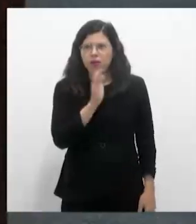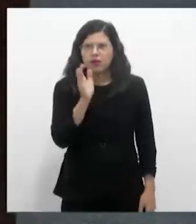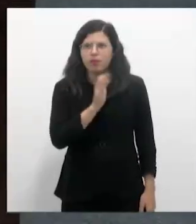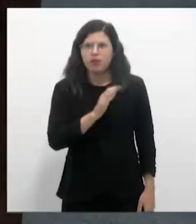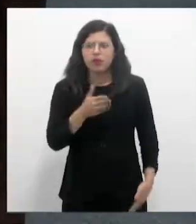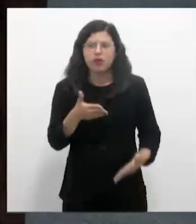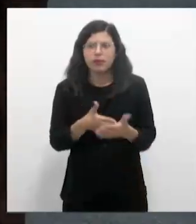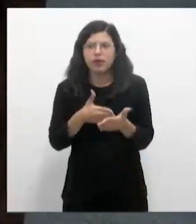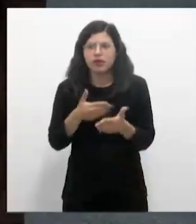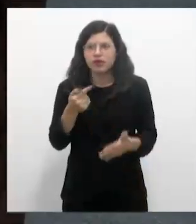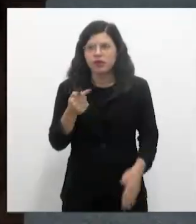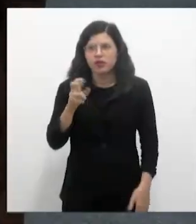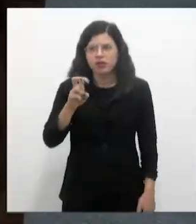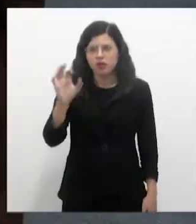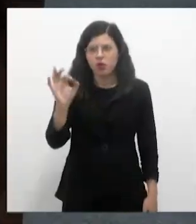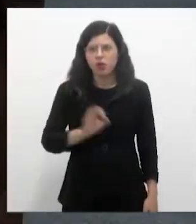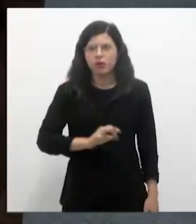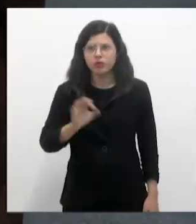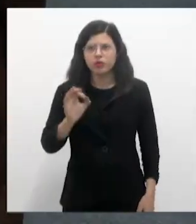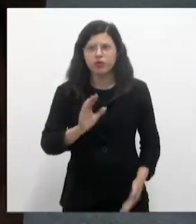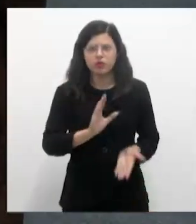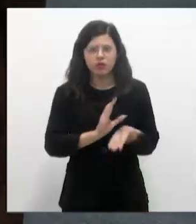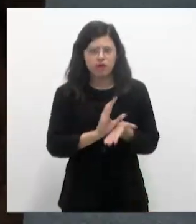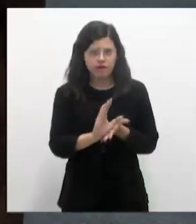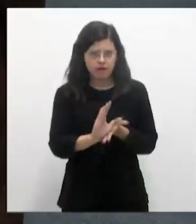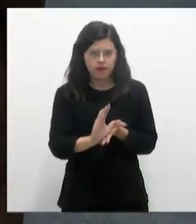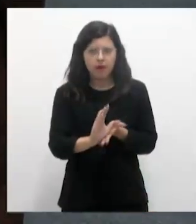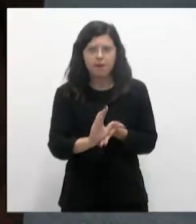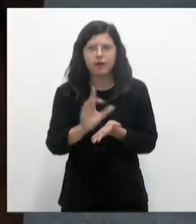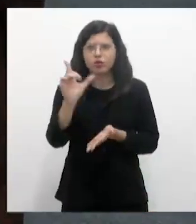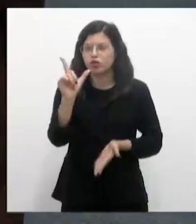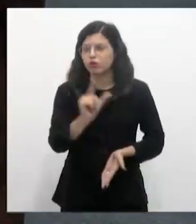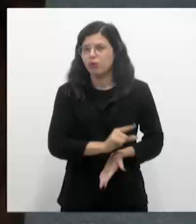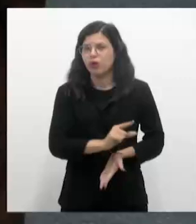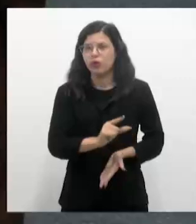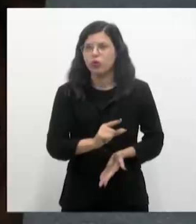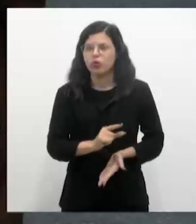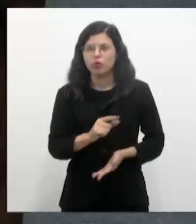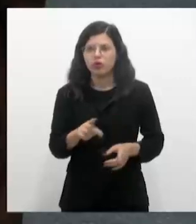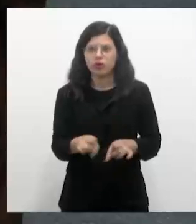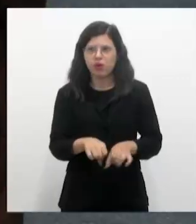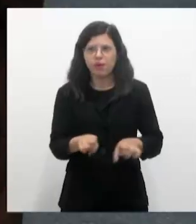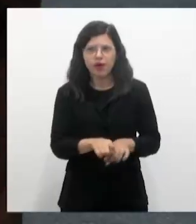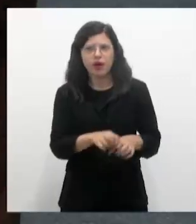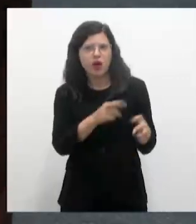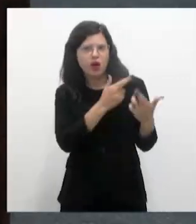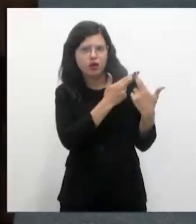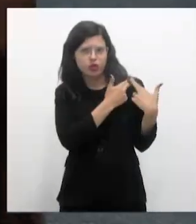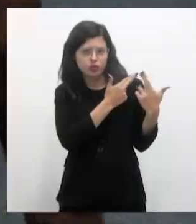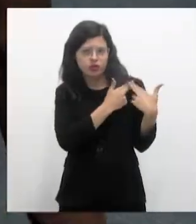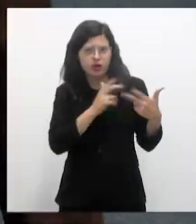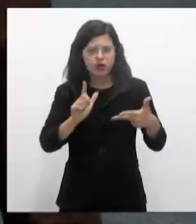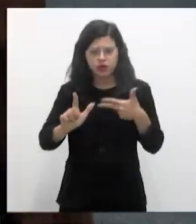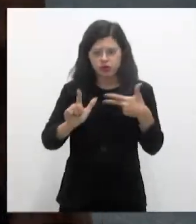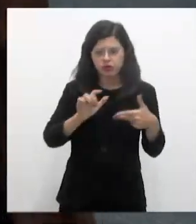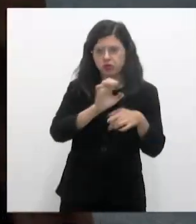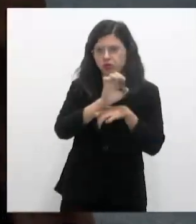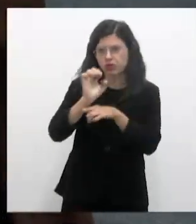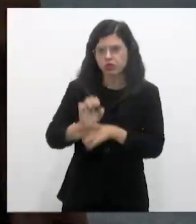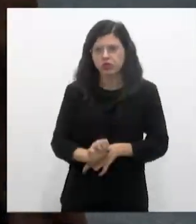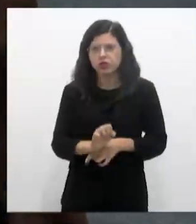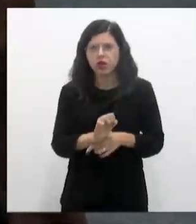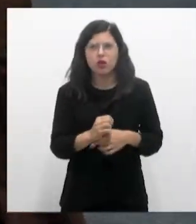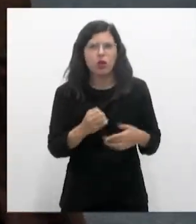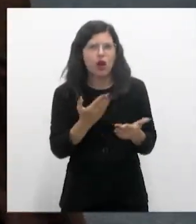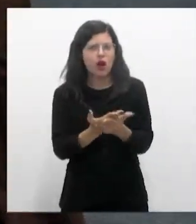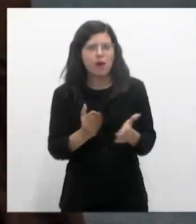limita 75% das verbas de custeio, reduz as competências legislativas dos estados, encerra o modelo